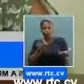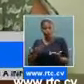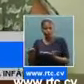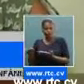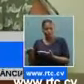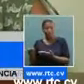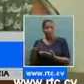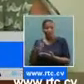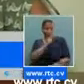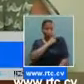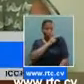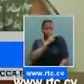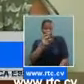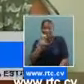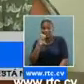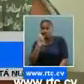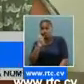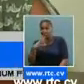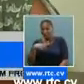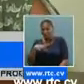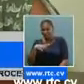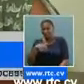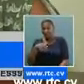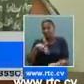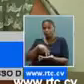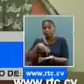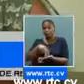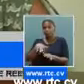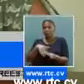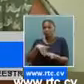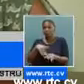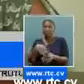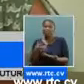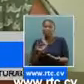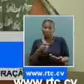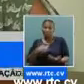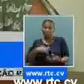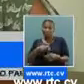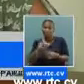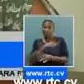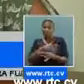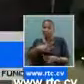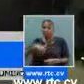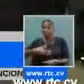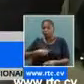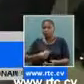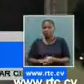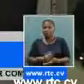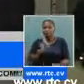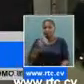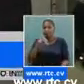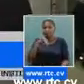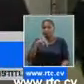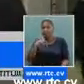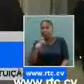do chefe chris fazia questão da presença da nossa presença neste campeonato do mundo a menina